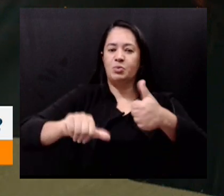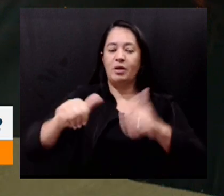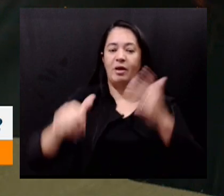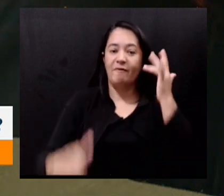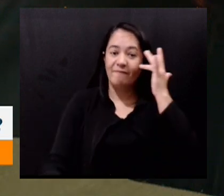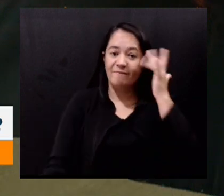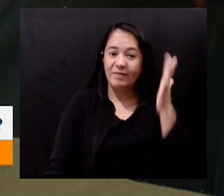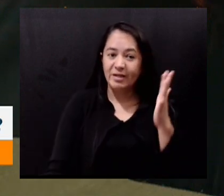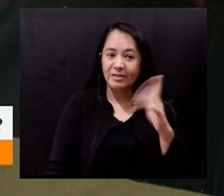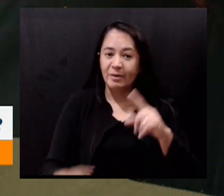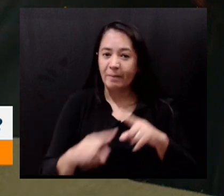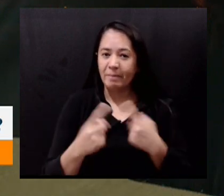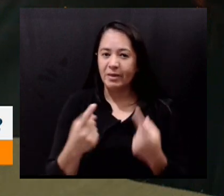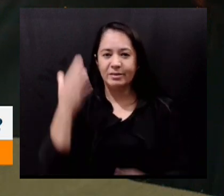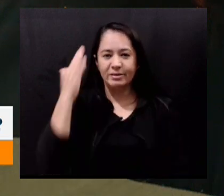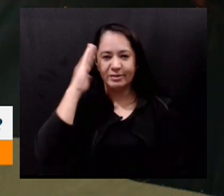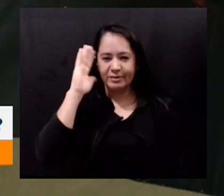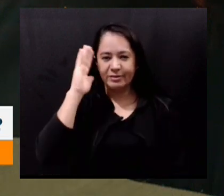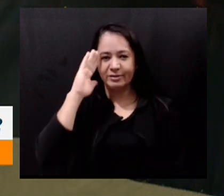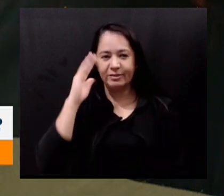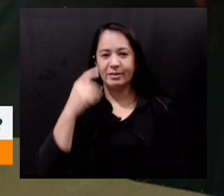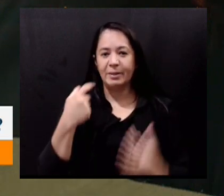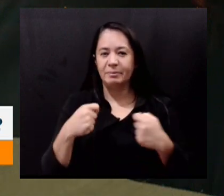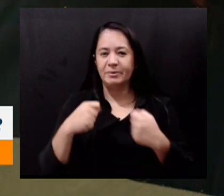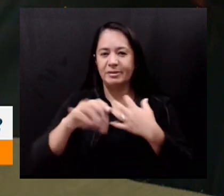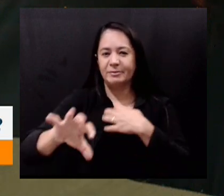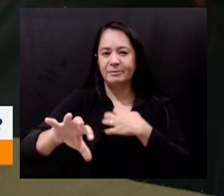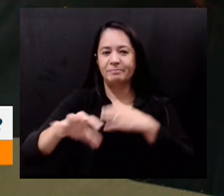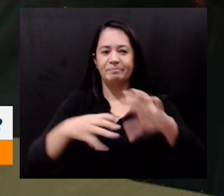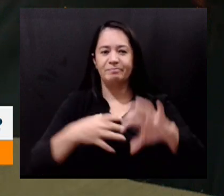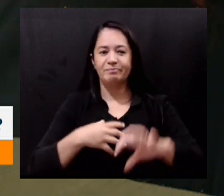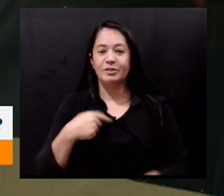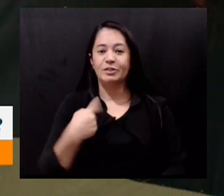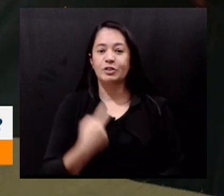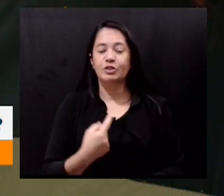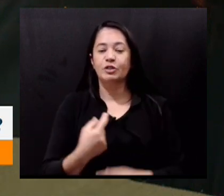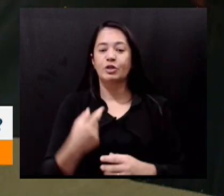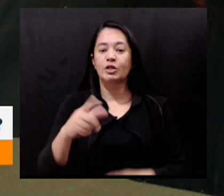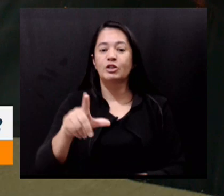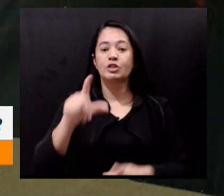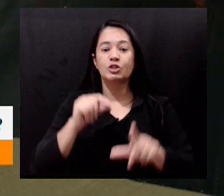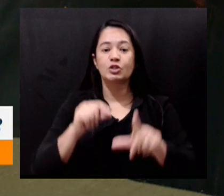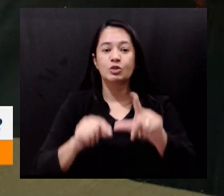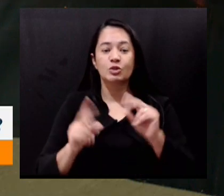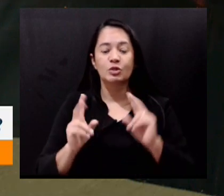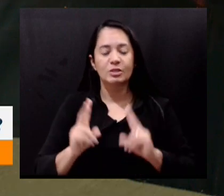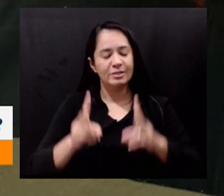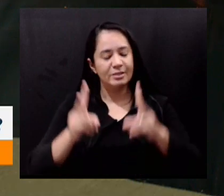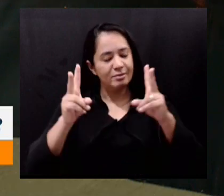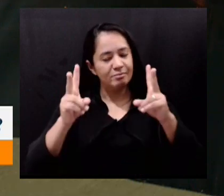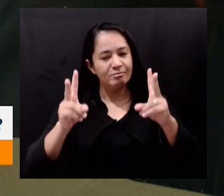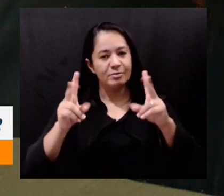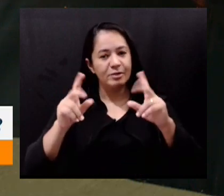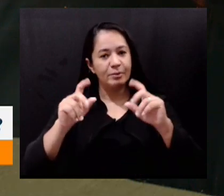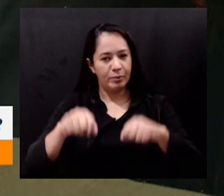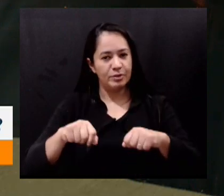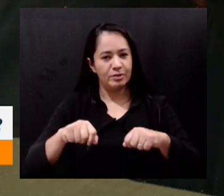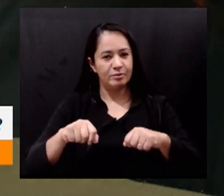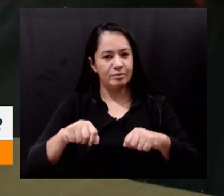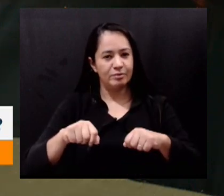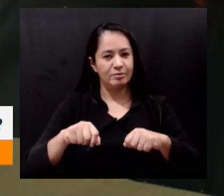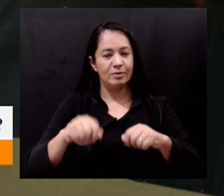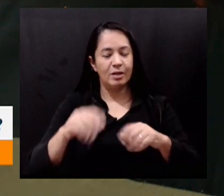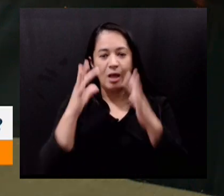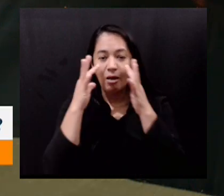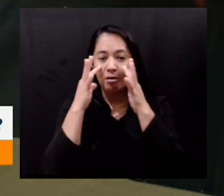compreender exige empatia. Que a gente escolha, sempre que possível, a escuta no lugar do